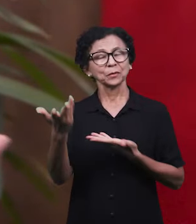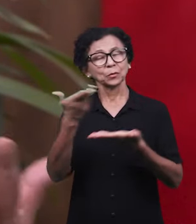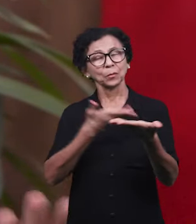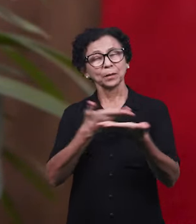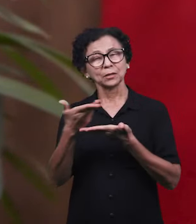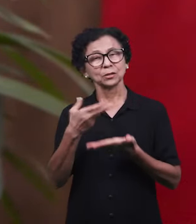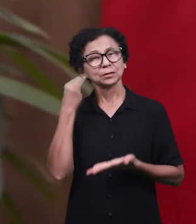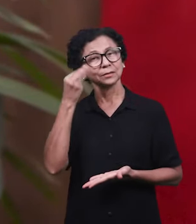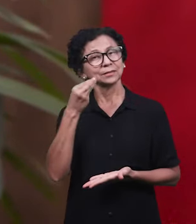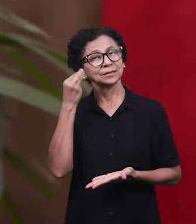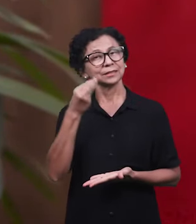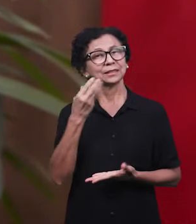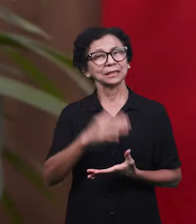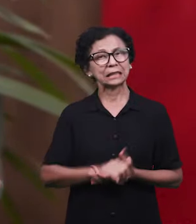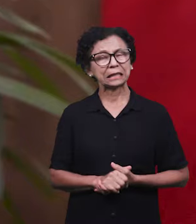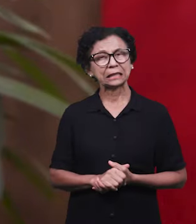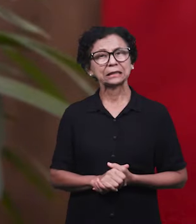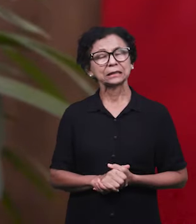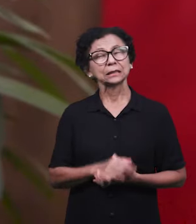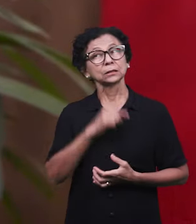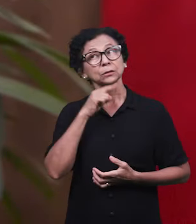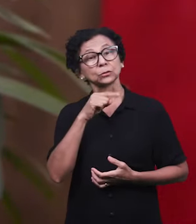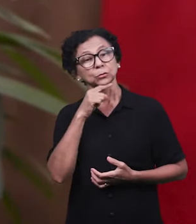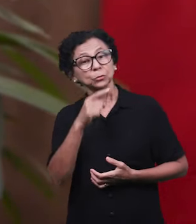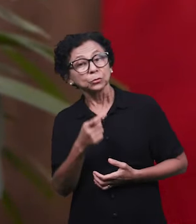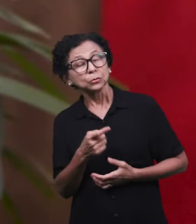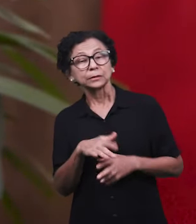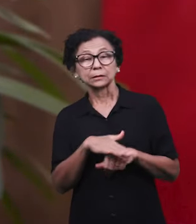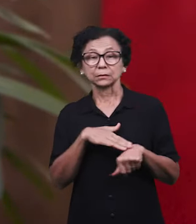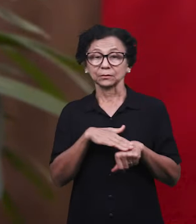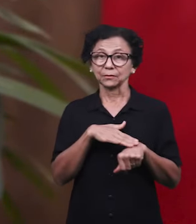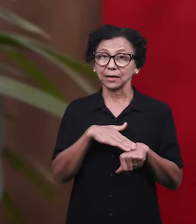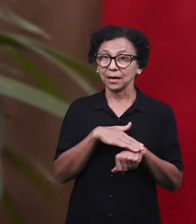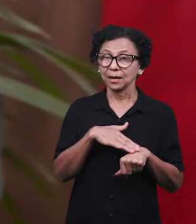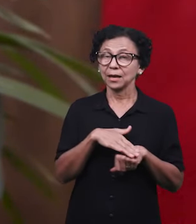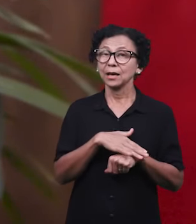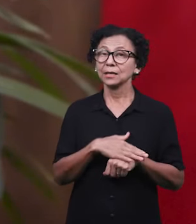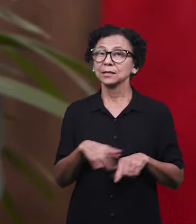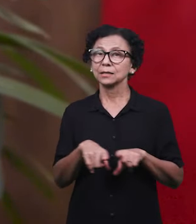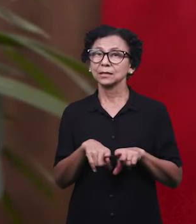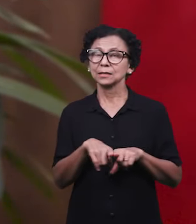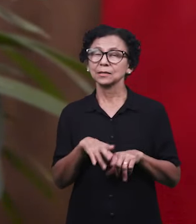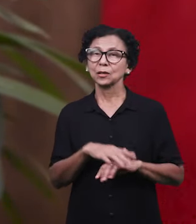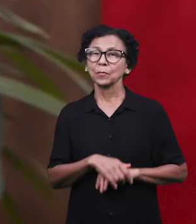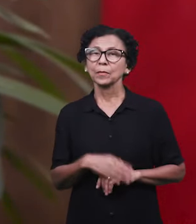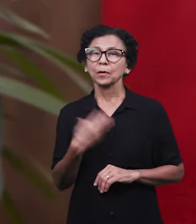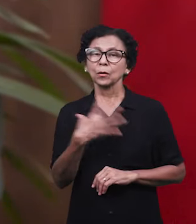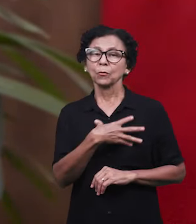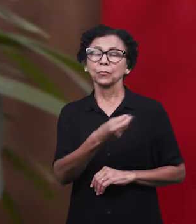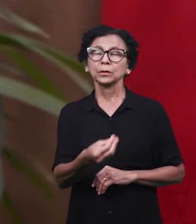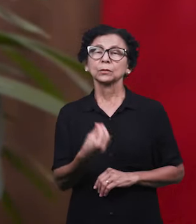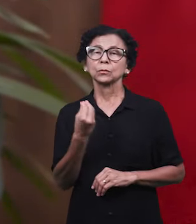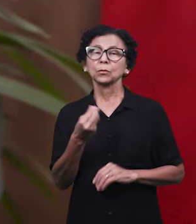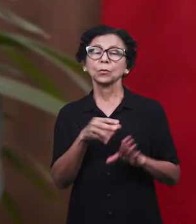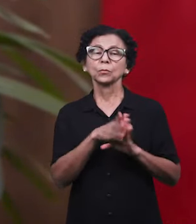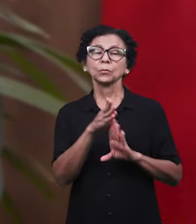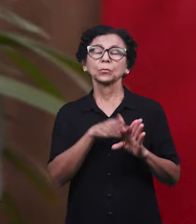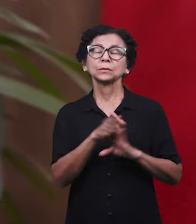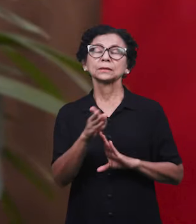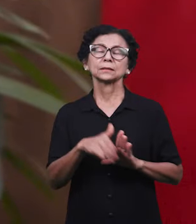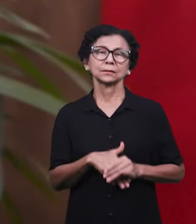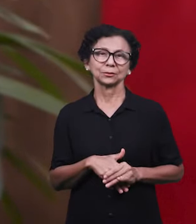as questões que aparecem, as conversas e também as orientações que vocês têm dado aos seus filhos. Como é importante